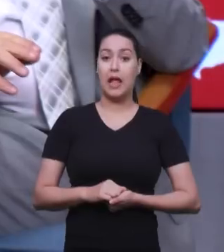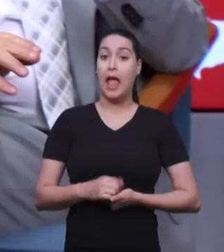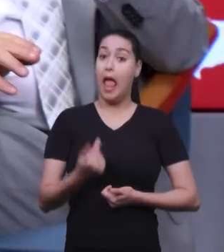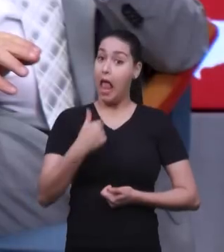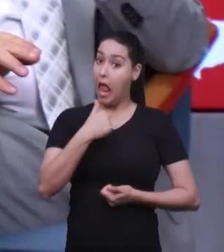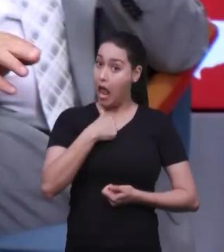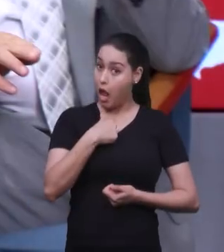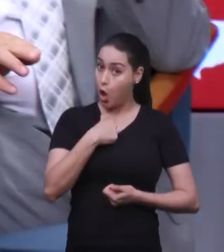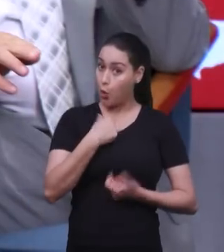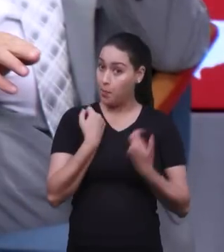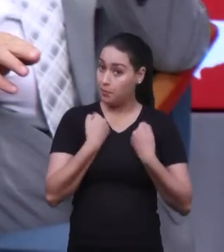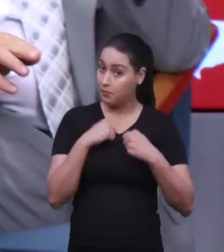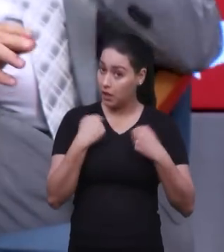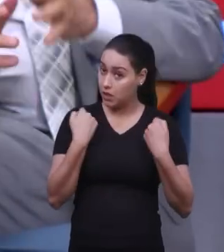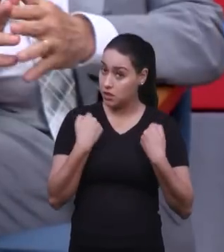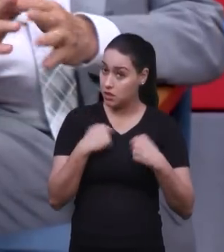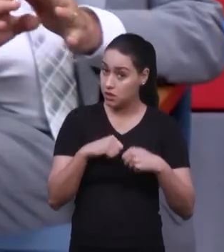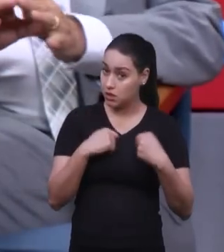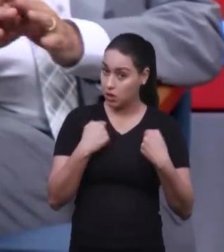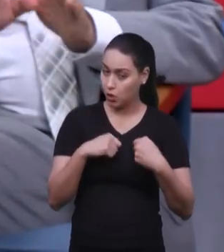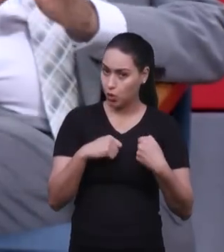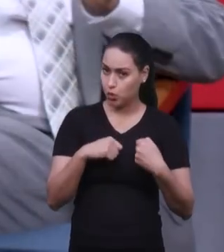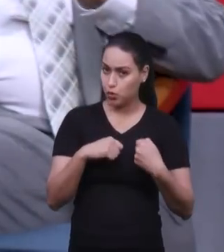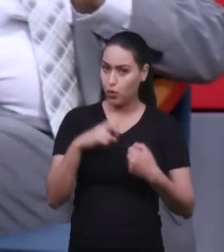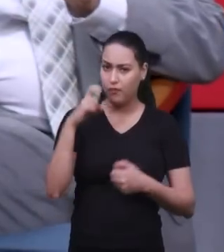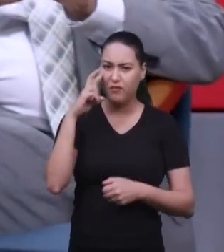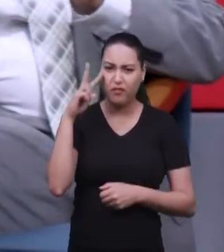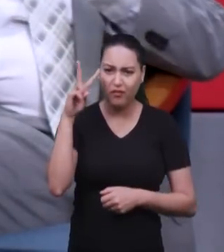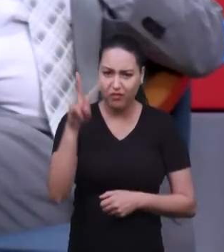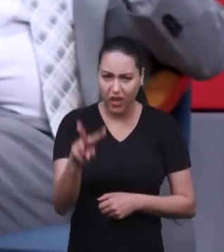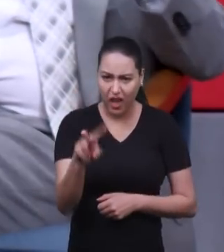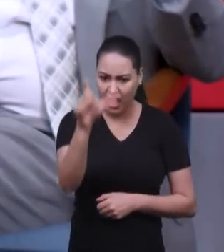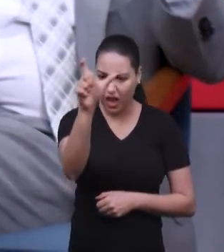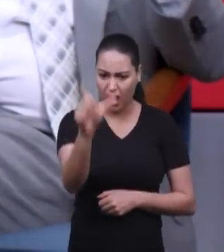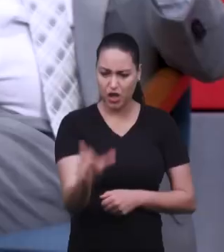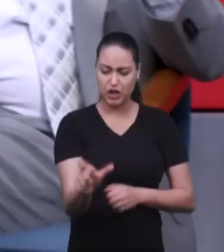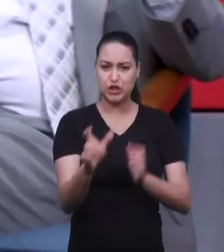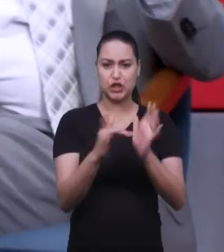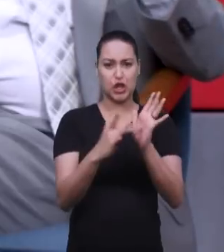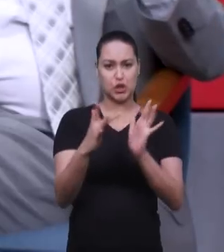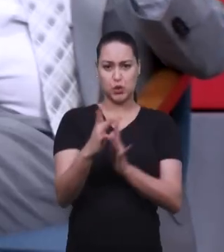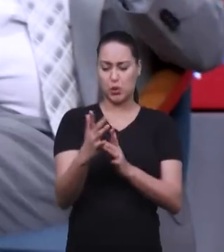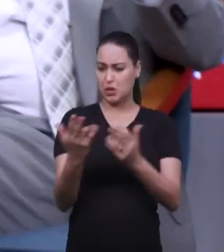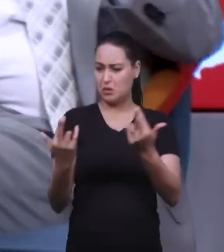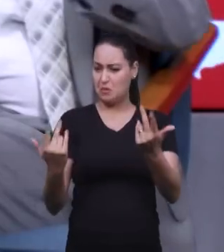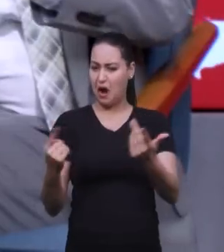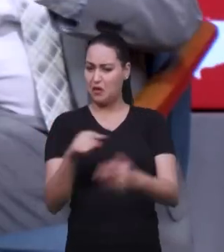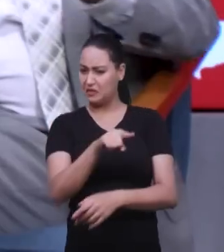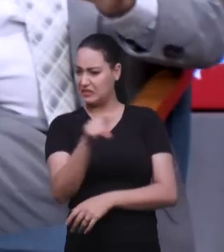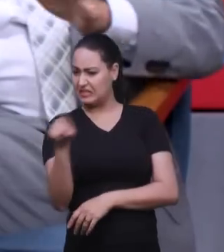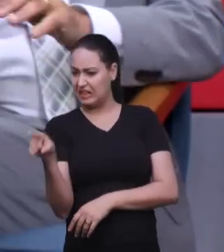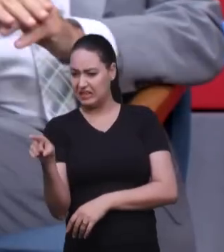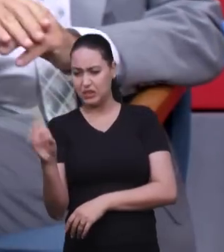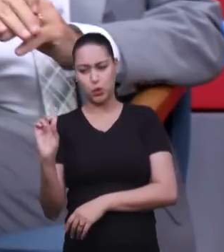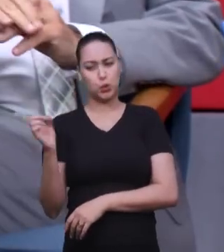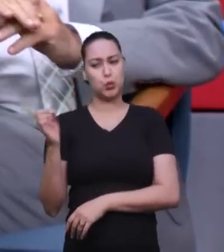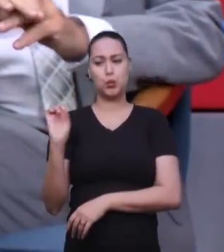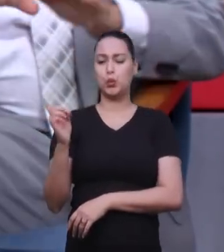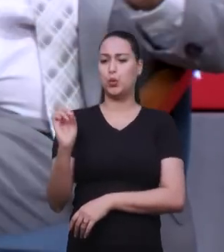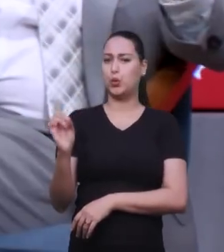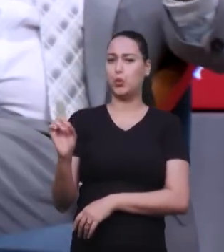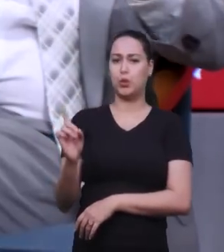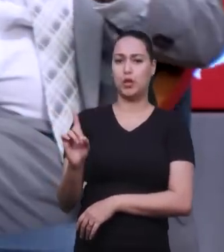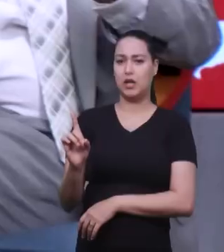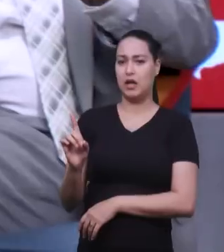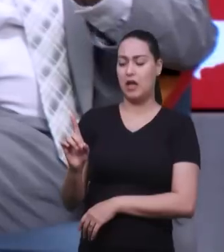colocar, não basta vê-lo, ou contemplá-lo como vocês viram aí,